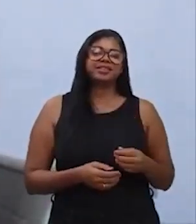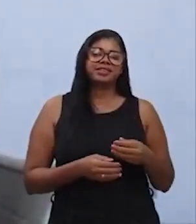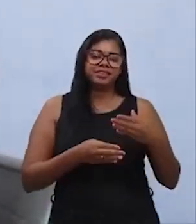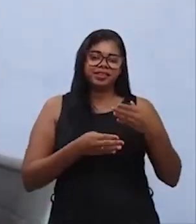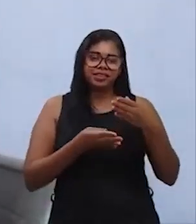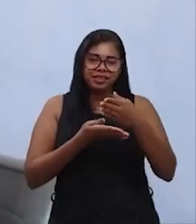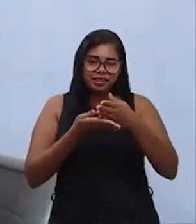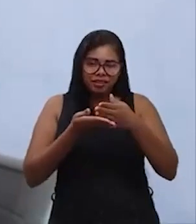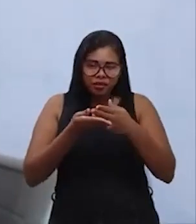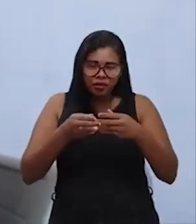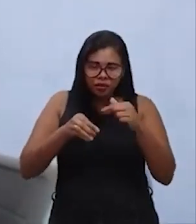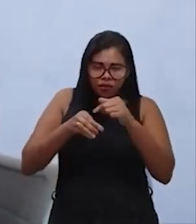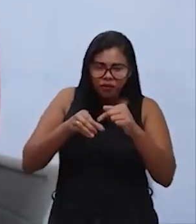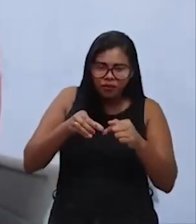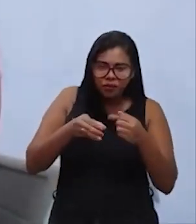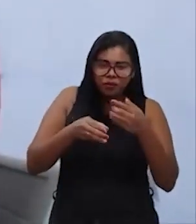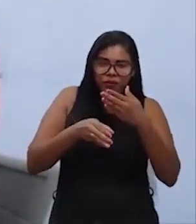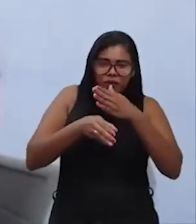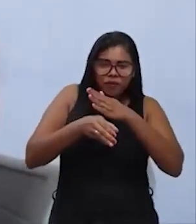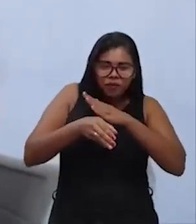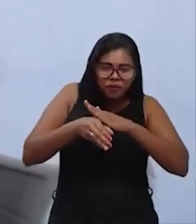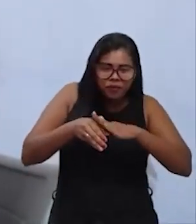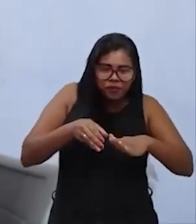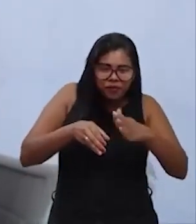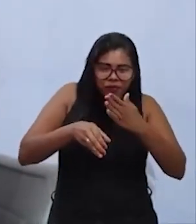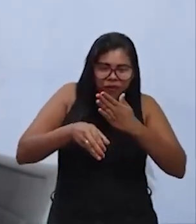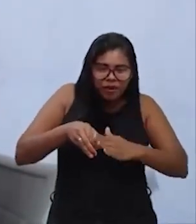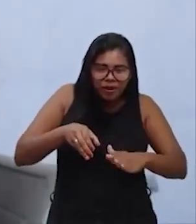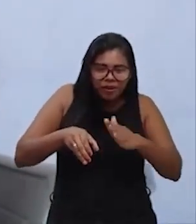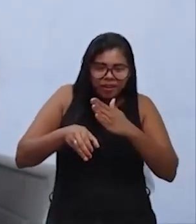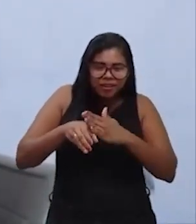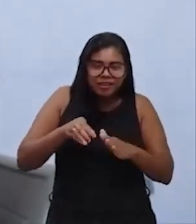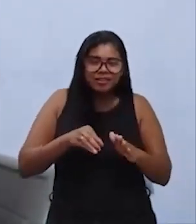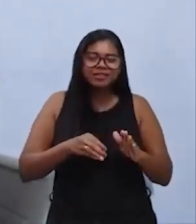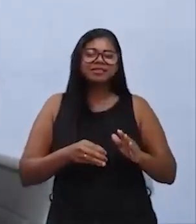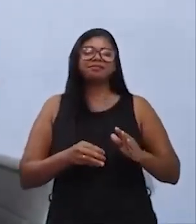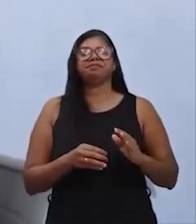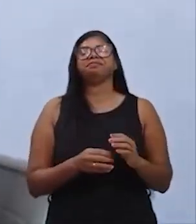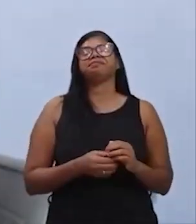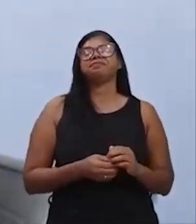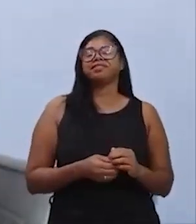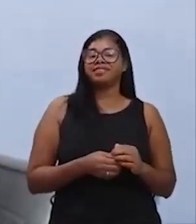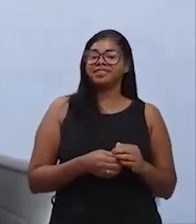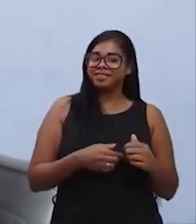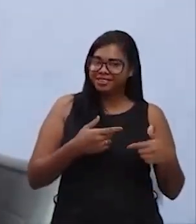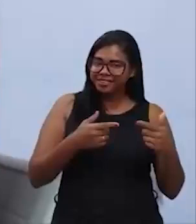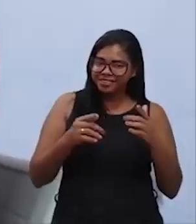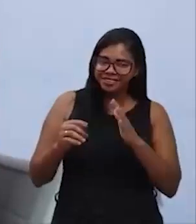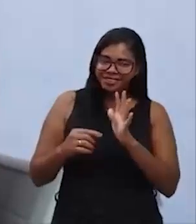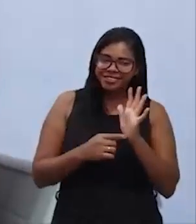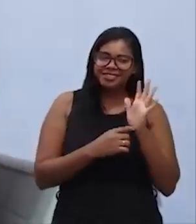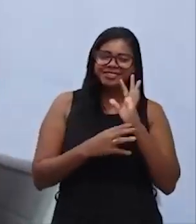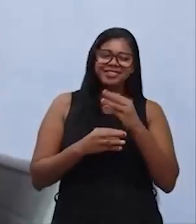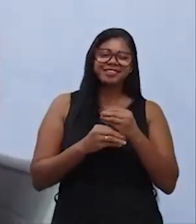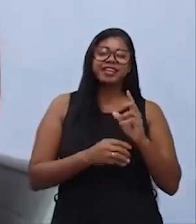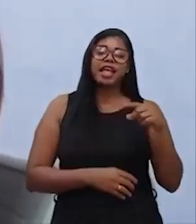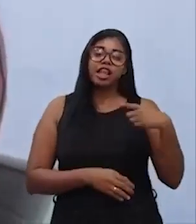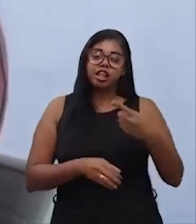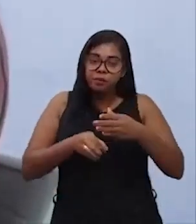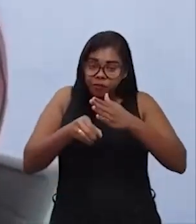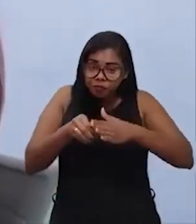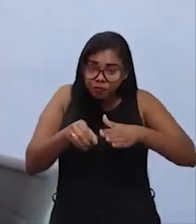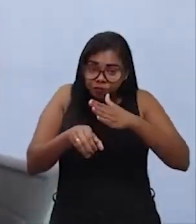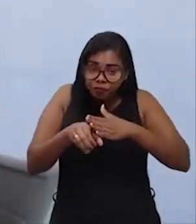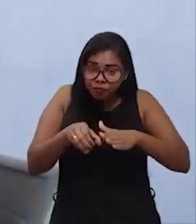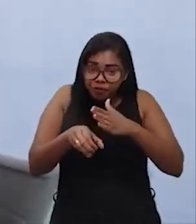a goiabada bem direitinho para ela ficar, então é quase um tangrão. Eu trabalho com isso, é uma maravilha. Então, depois que eu corto